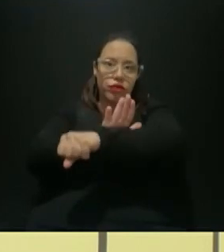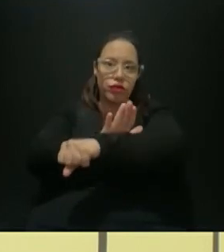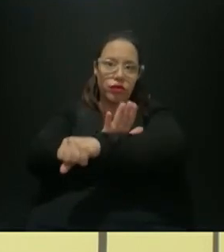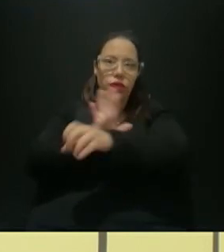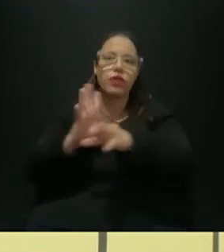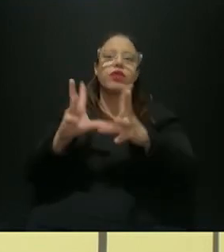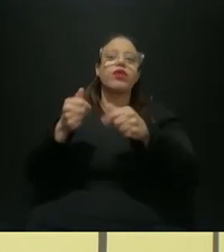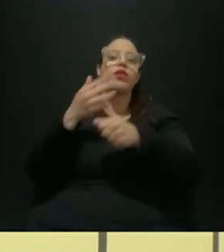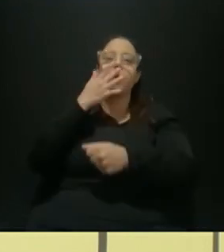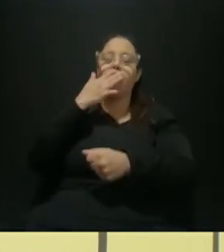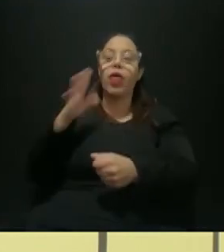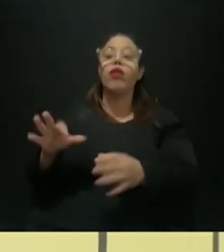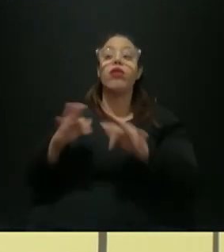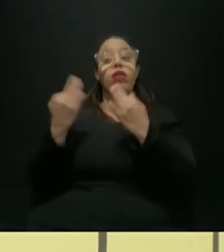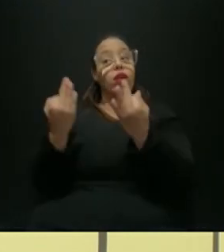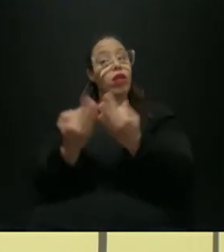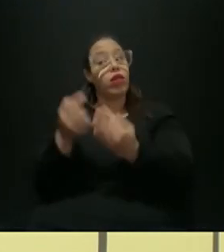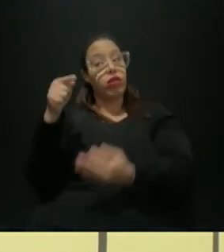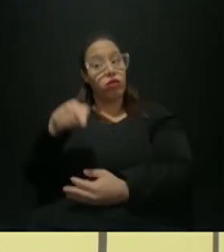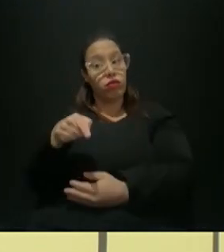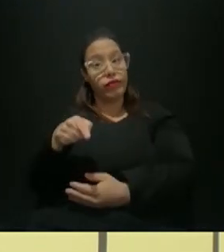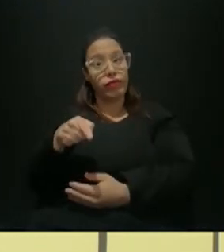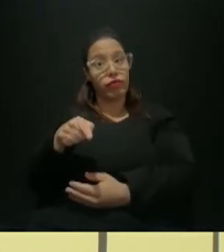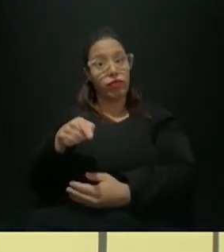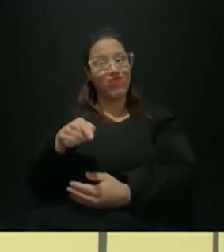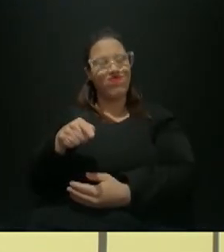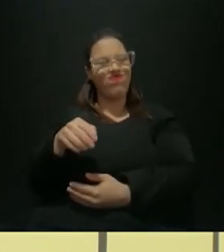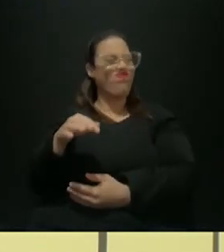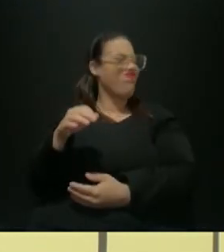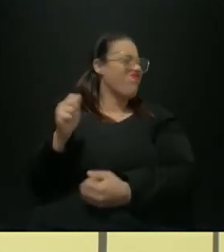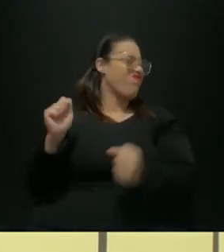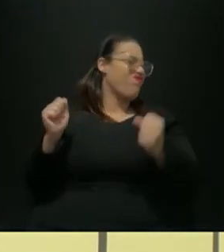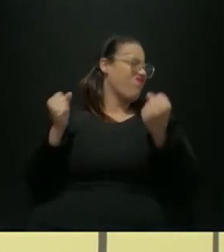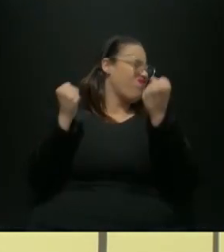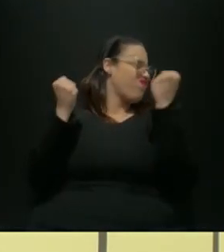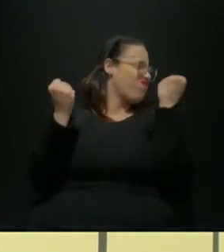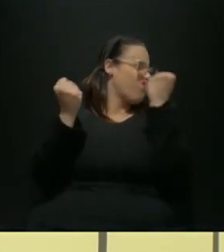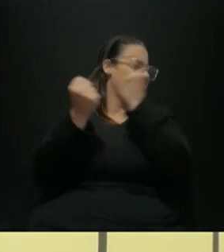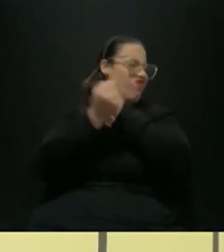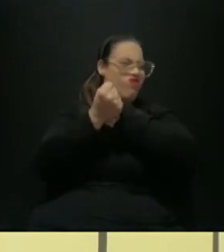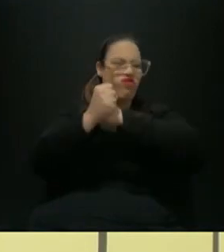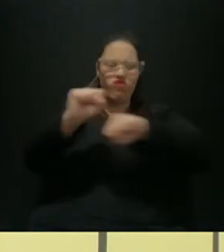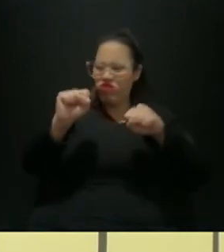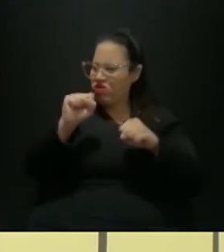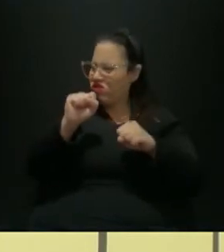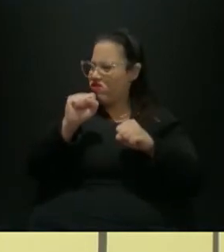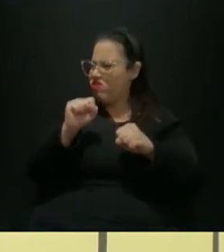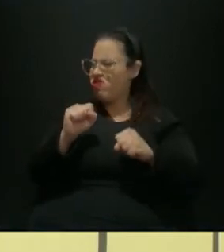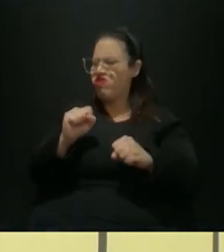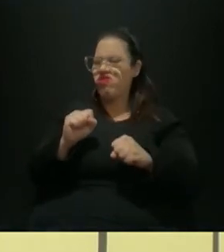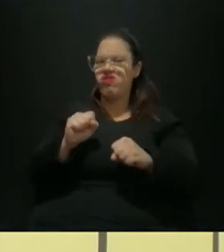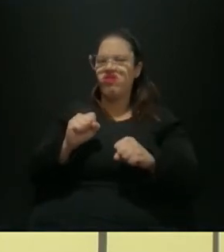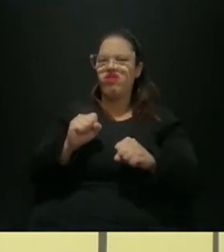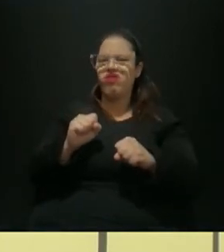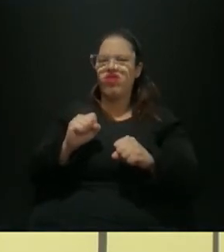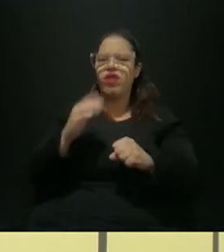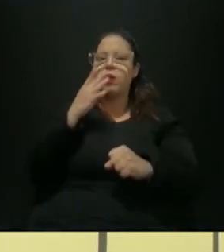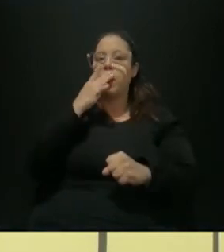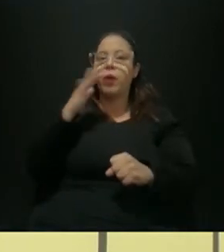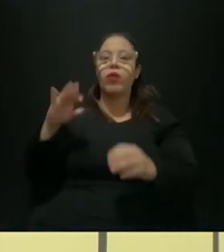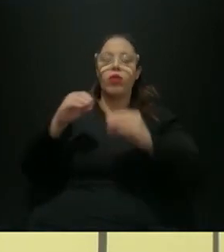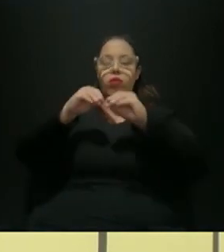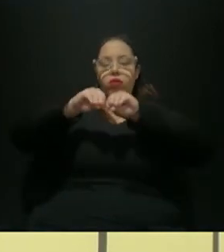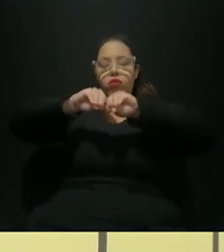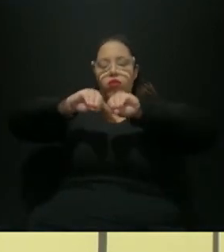família. E se isso for impossível e esse grau de risco começar a crescer, essa criança então ela é afastada temporariamente, aí tem